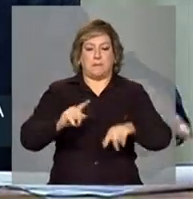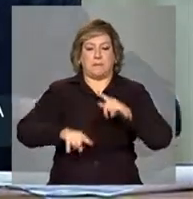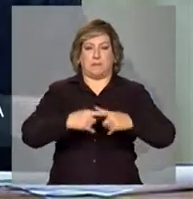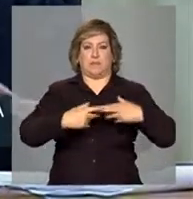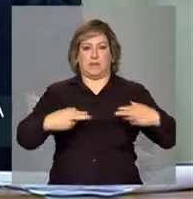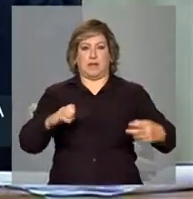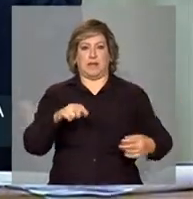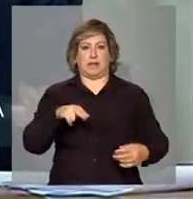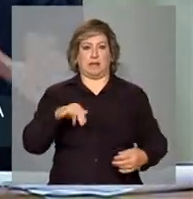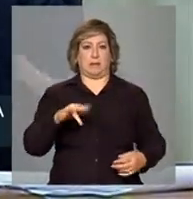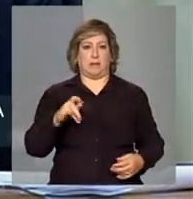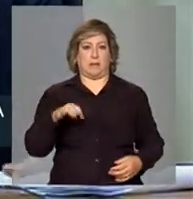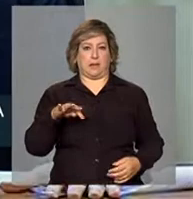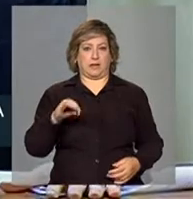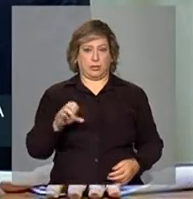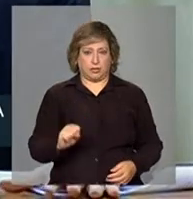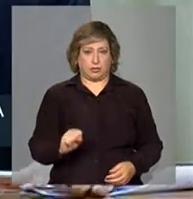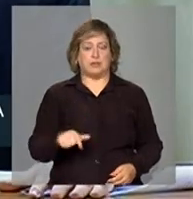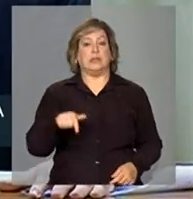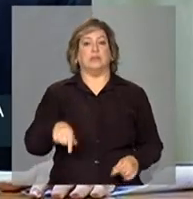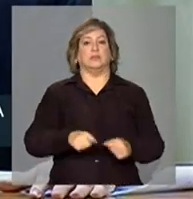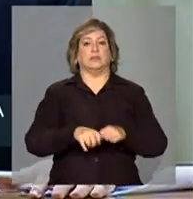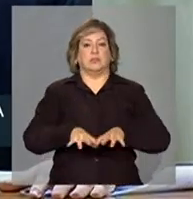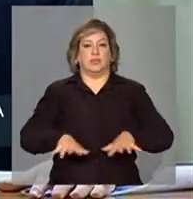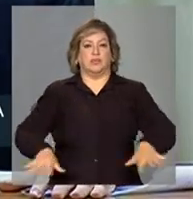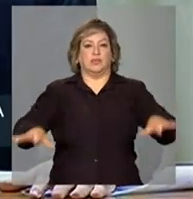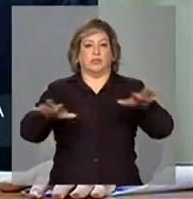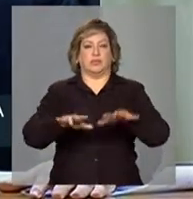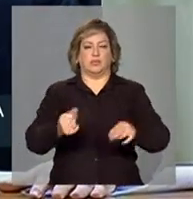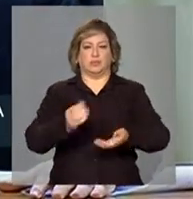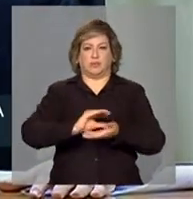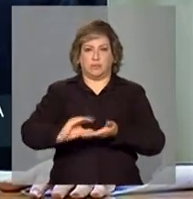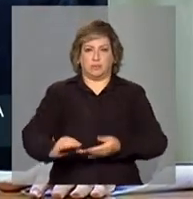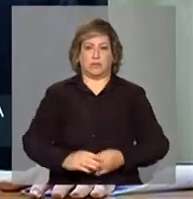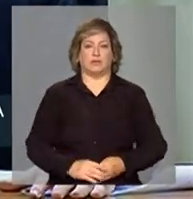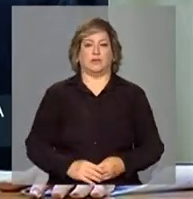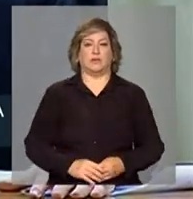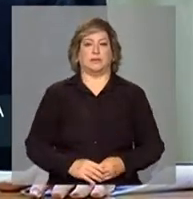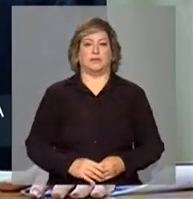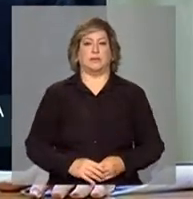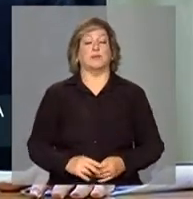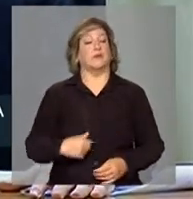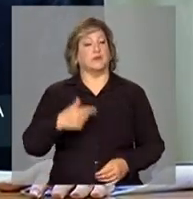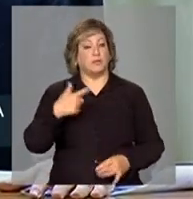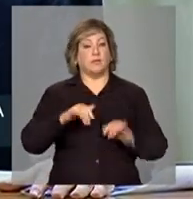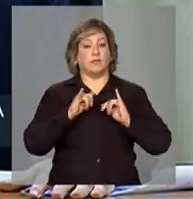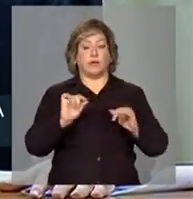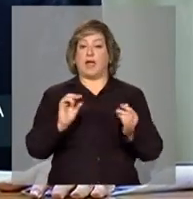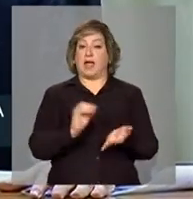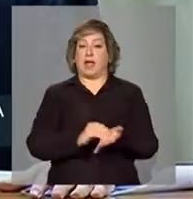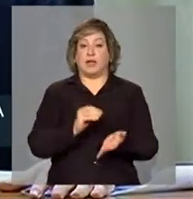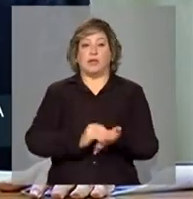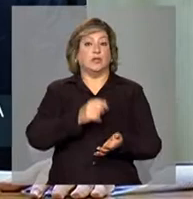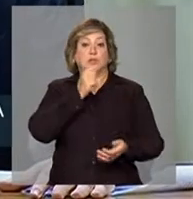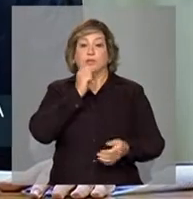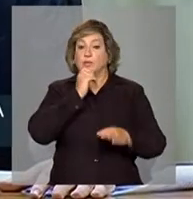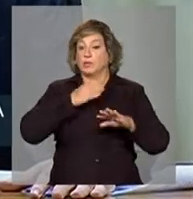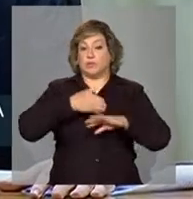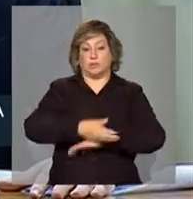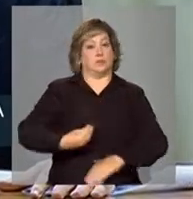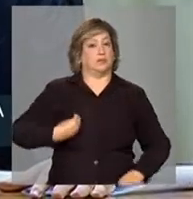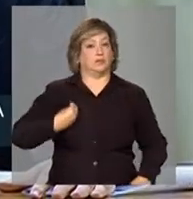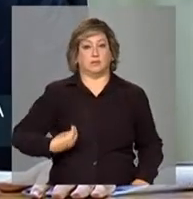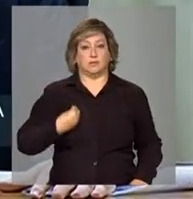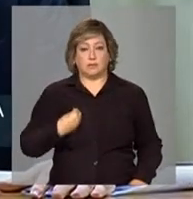isso é de semi e o crescimento dos investimentos e repito ainda não entraram em vigor